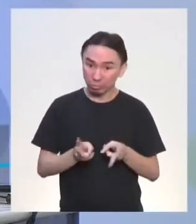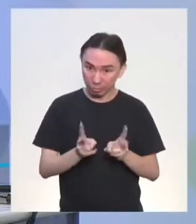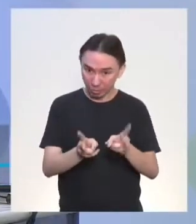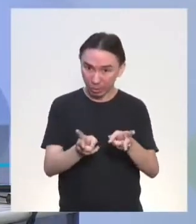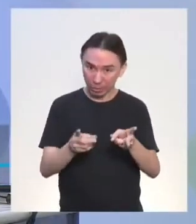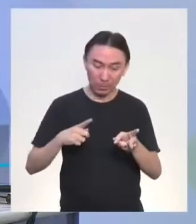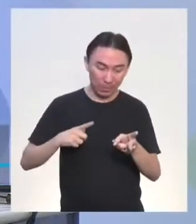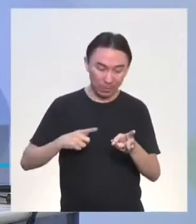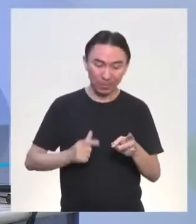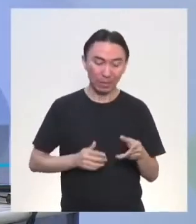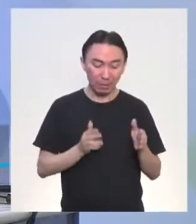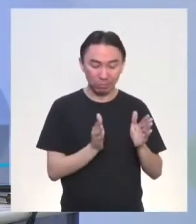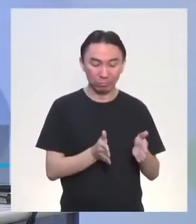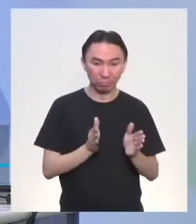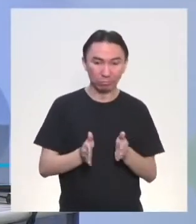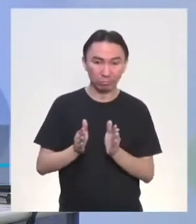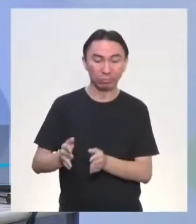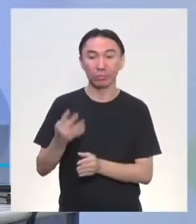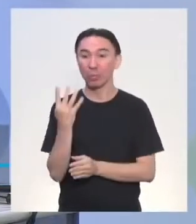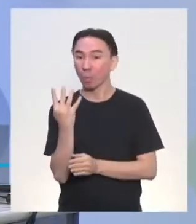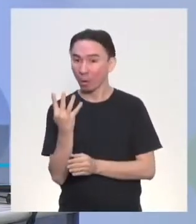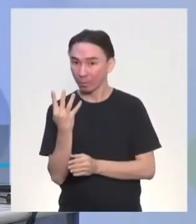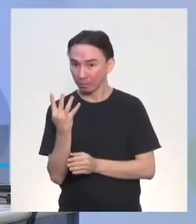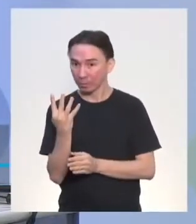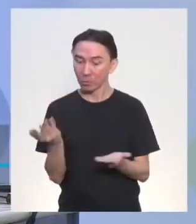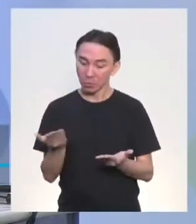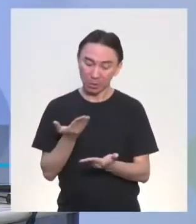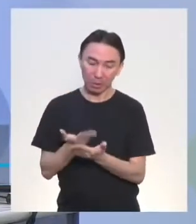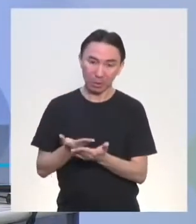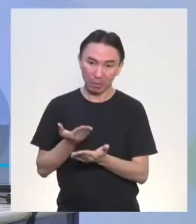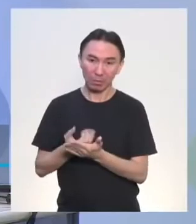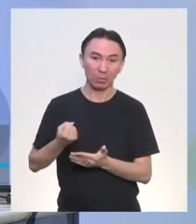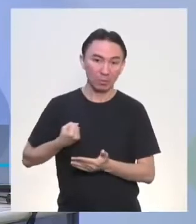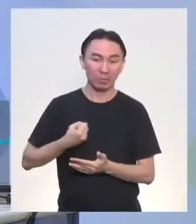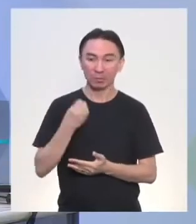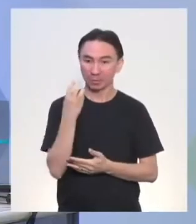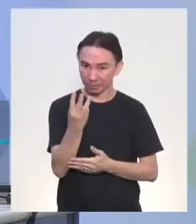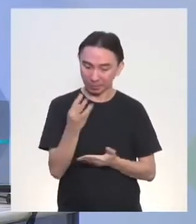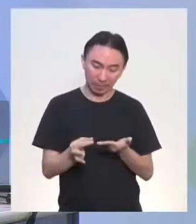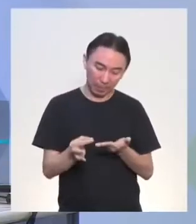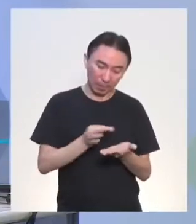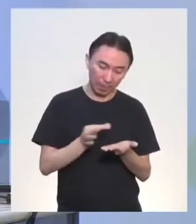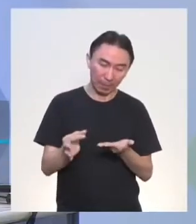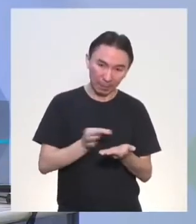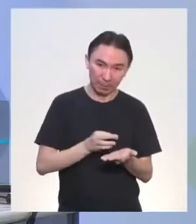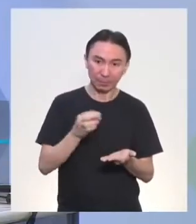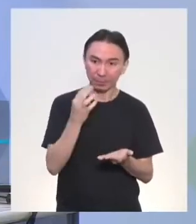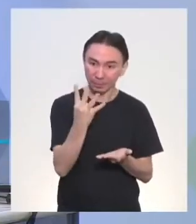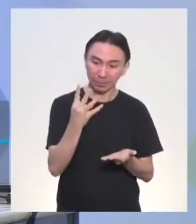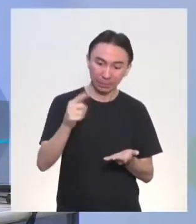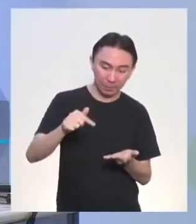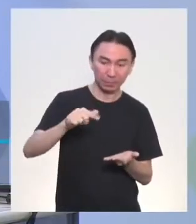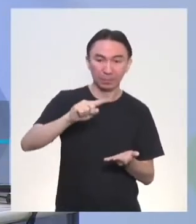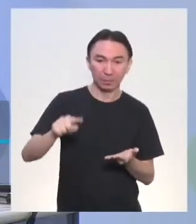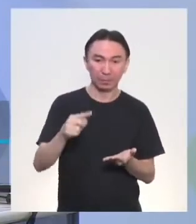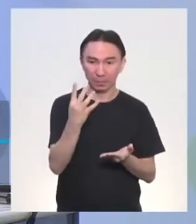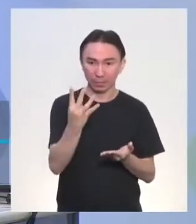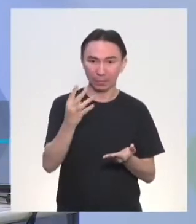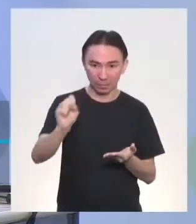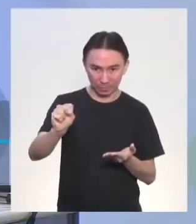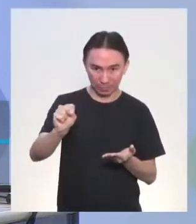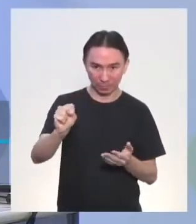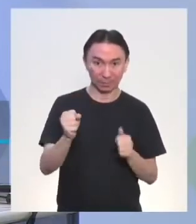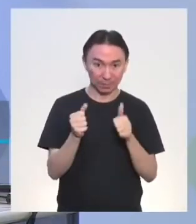4, e nós estamos na aula 3, páginas 47 e 48, ok? Vamos